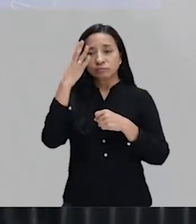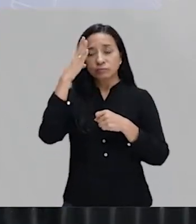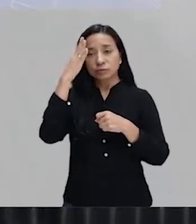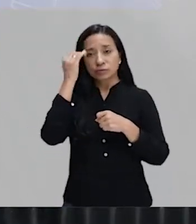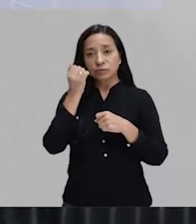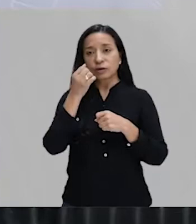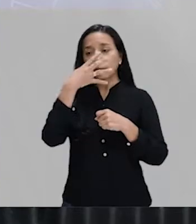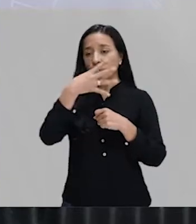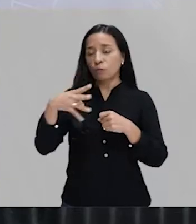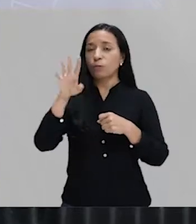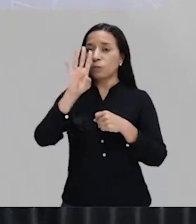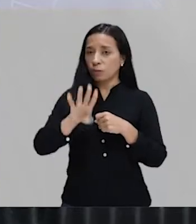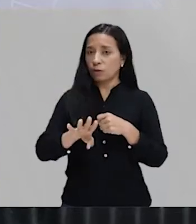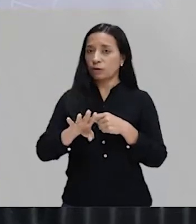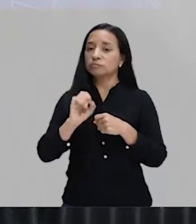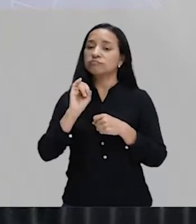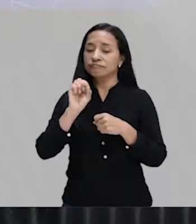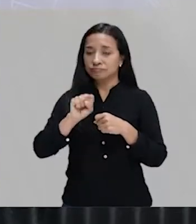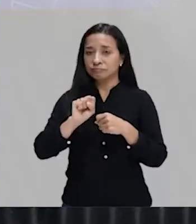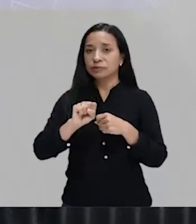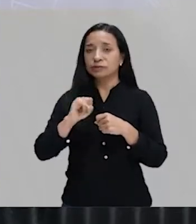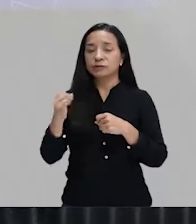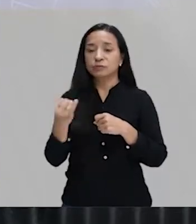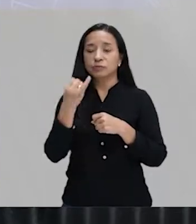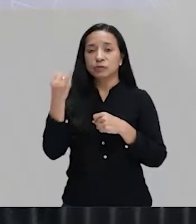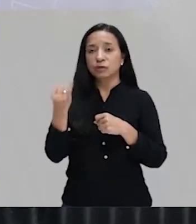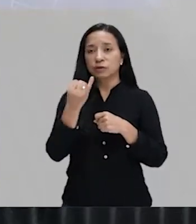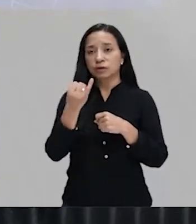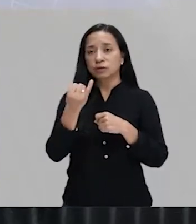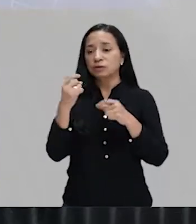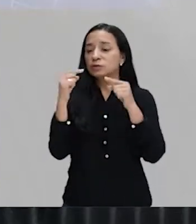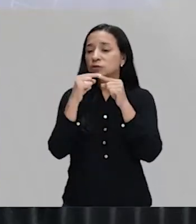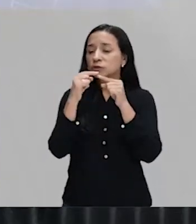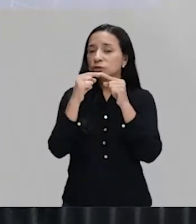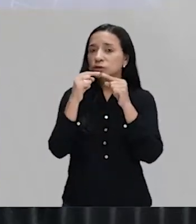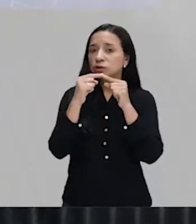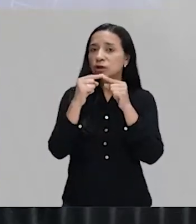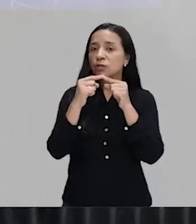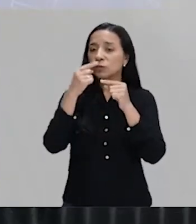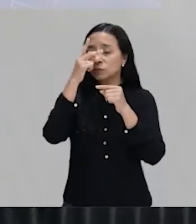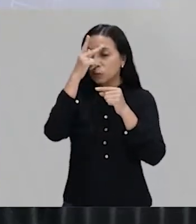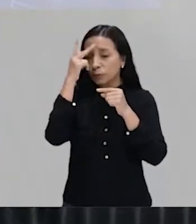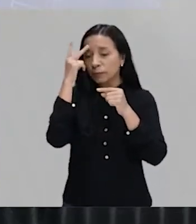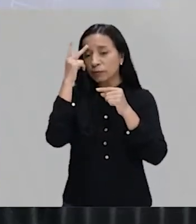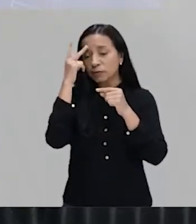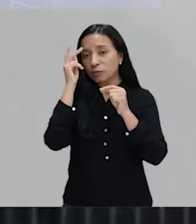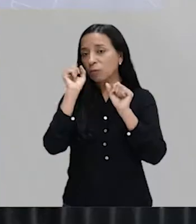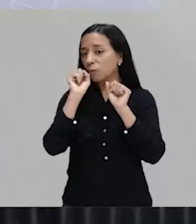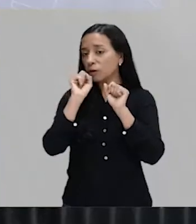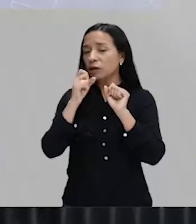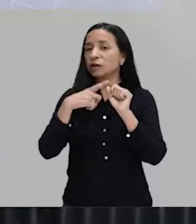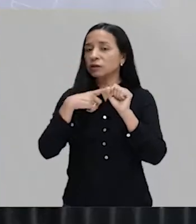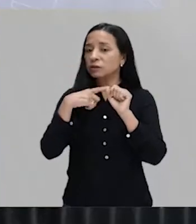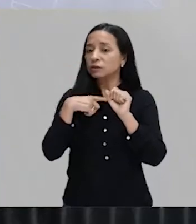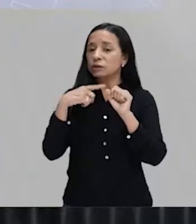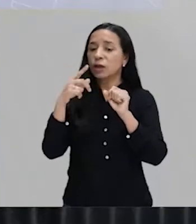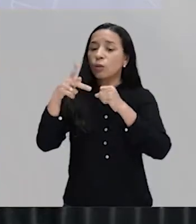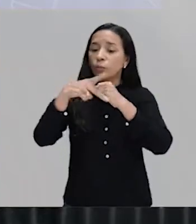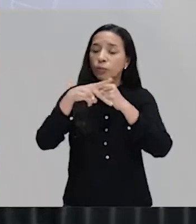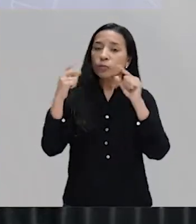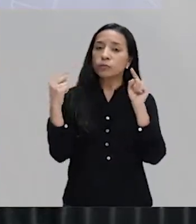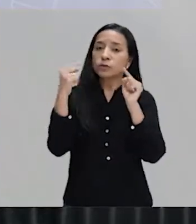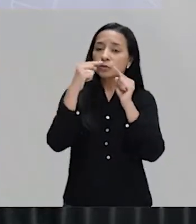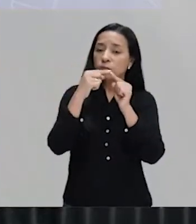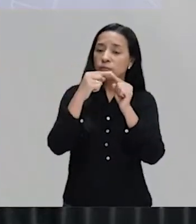com a pessoa do discurso, nós vamos ter um pronome possessivo adequado para ele. Por exemplo, primeira pessoa do singular, quais são os